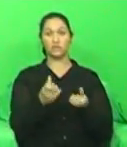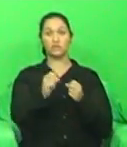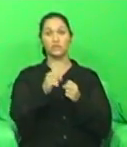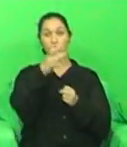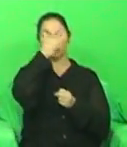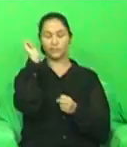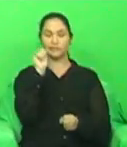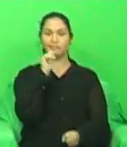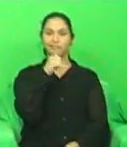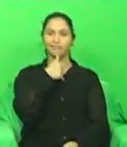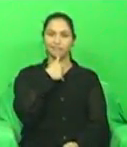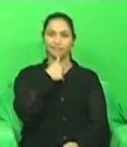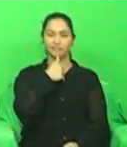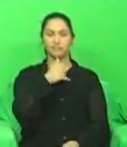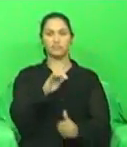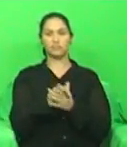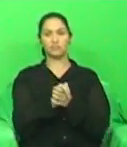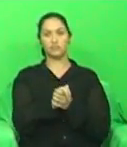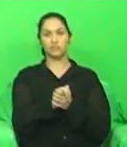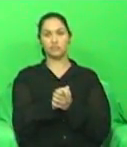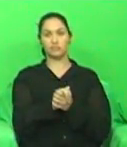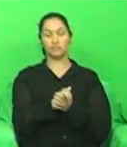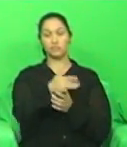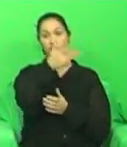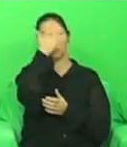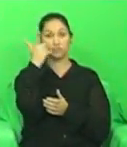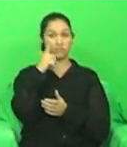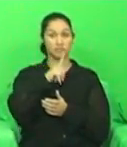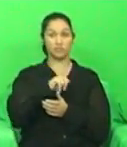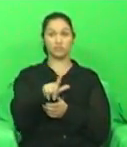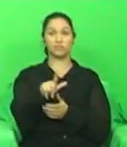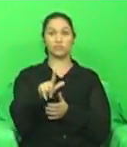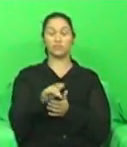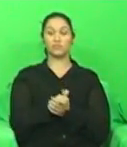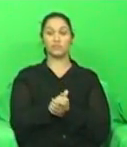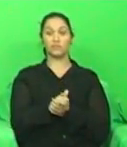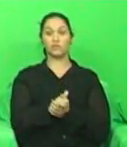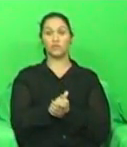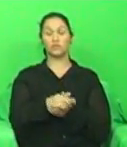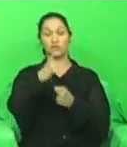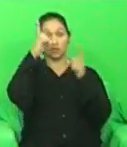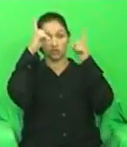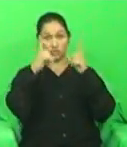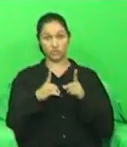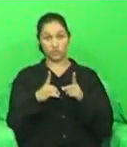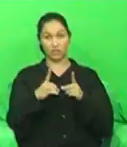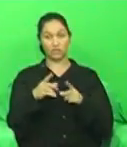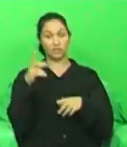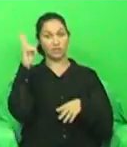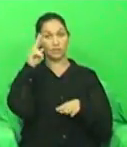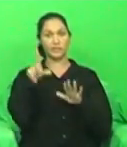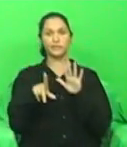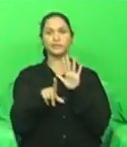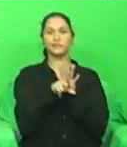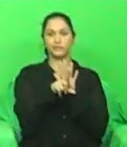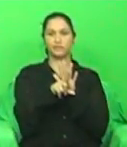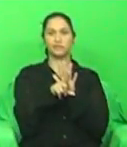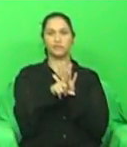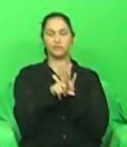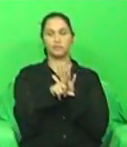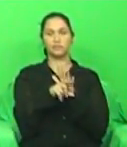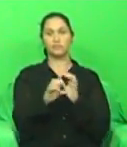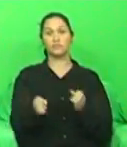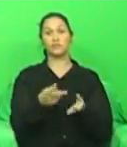e as pessoas não estão obtendo essa vantagem o que é legal em função disso então esse